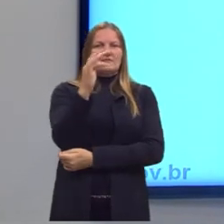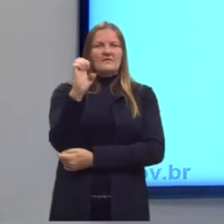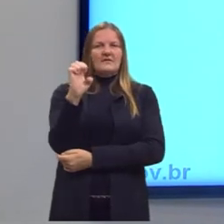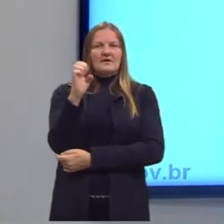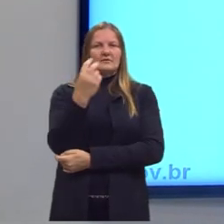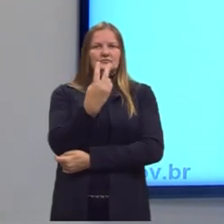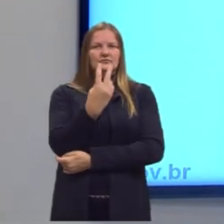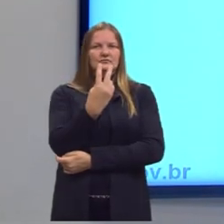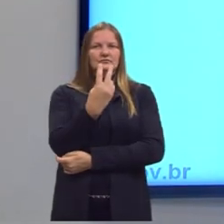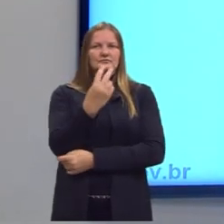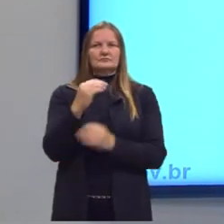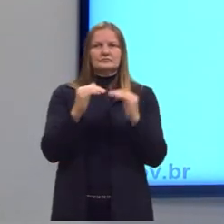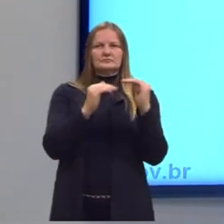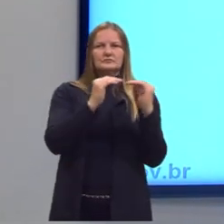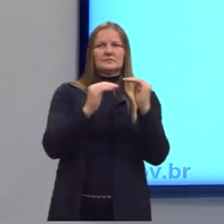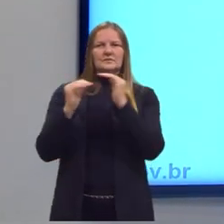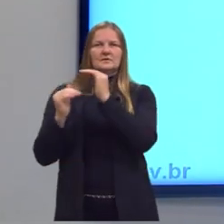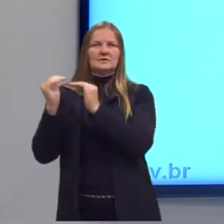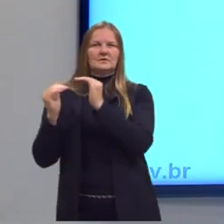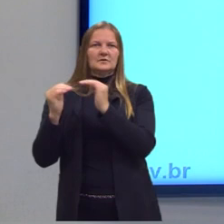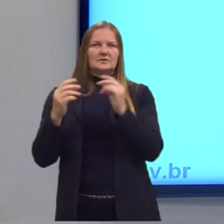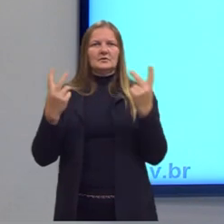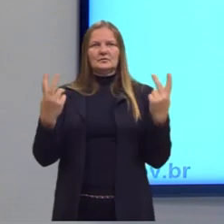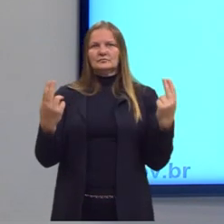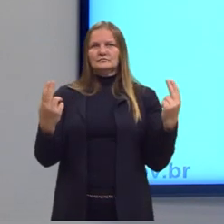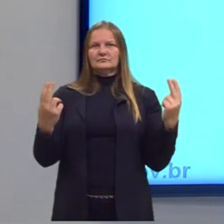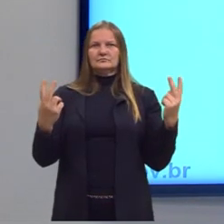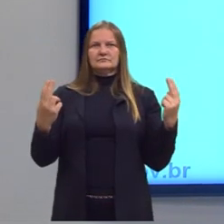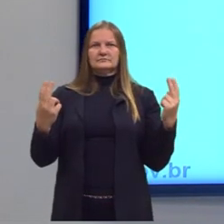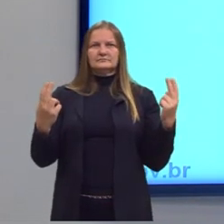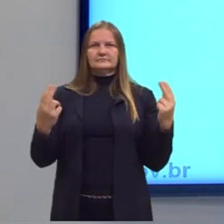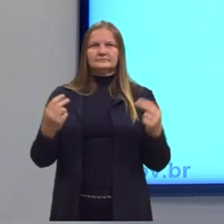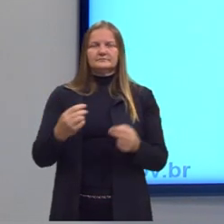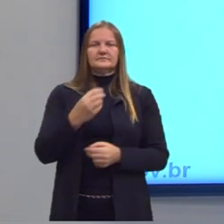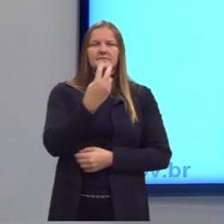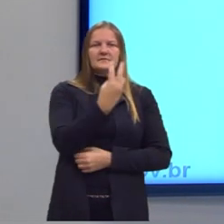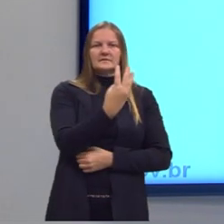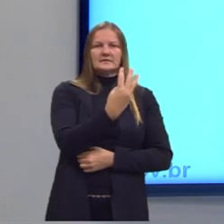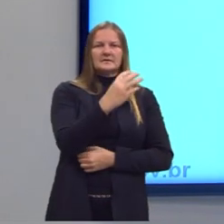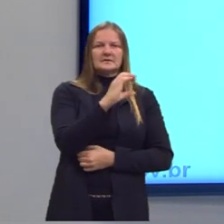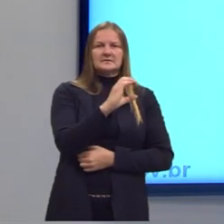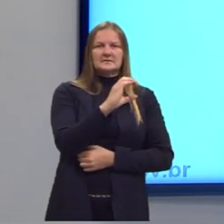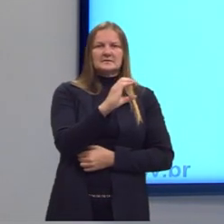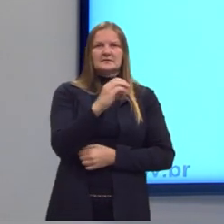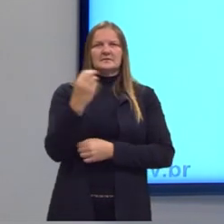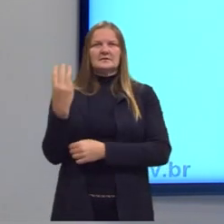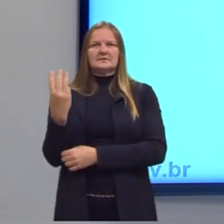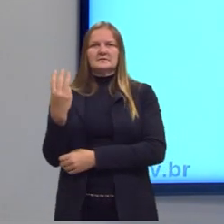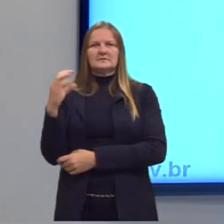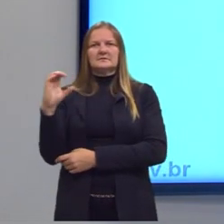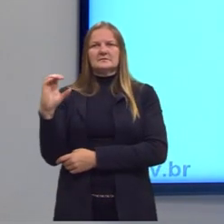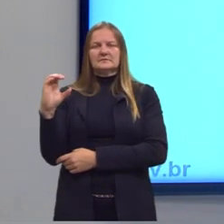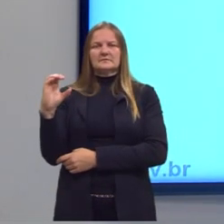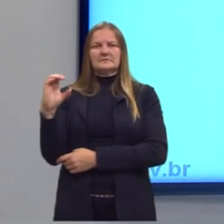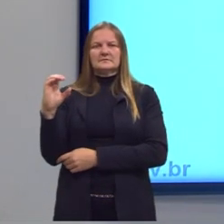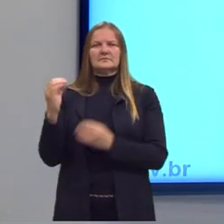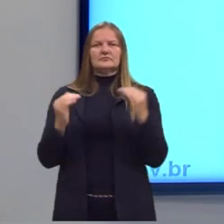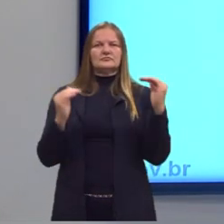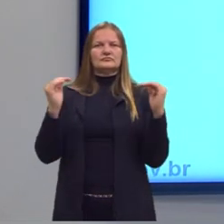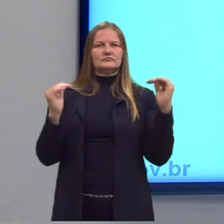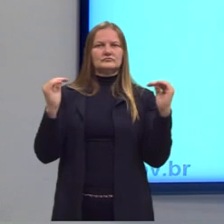aqui eu tenho dois ferros nesta aqui eu tenho três carbonos essa substância aqui eu tenho três